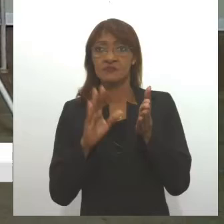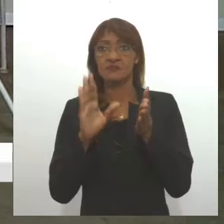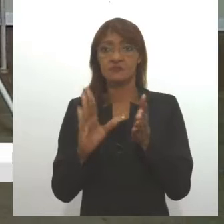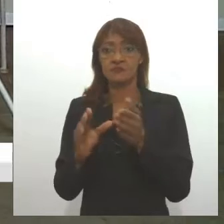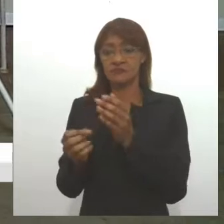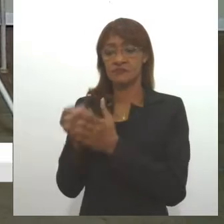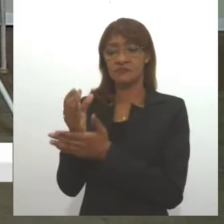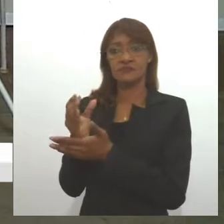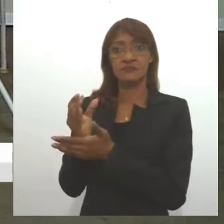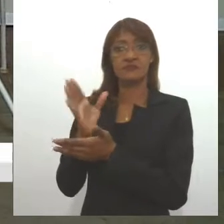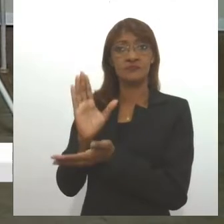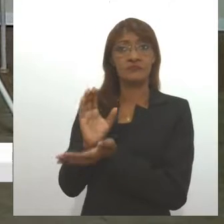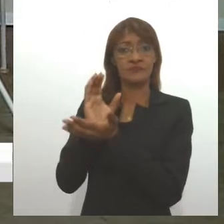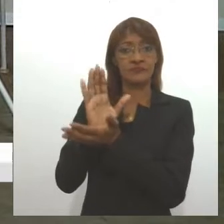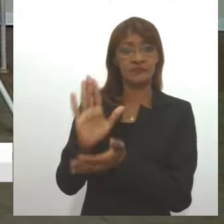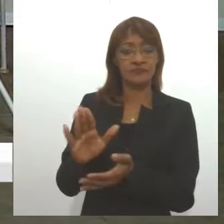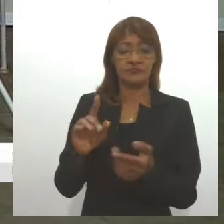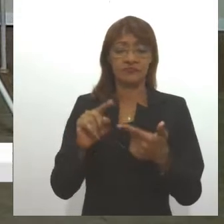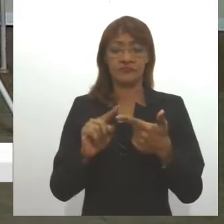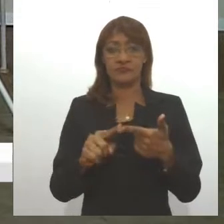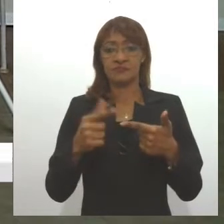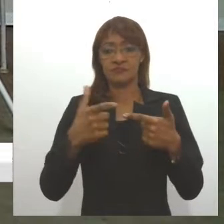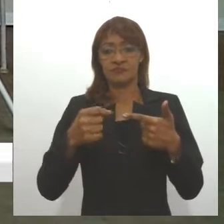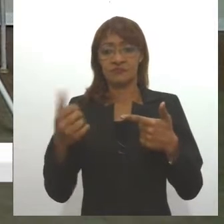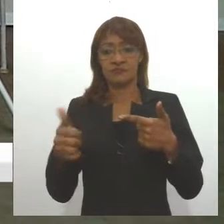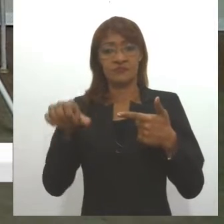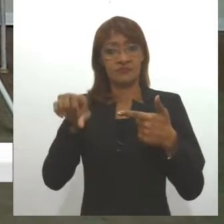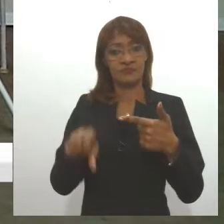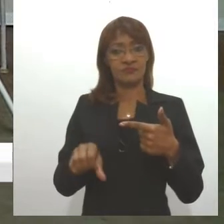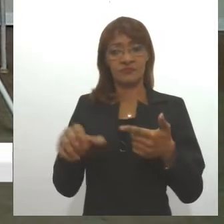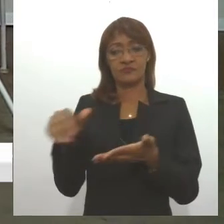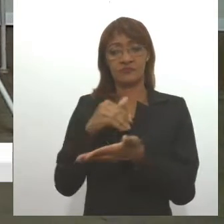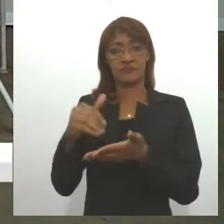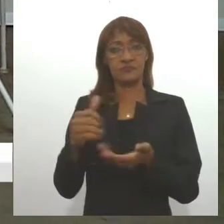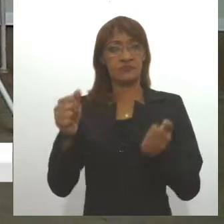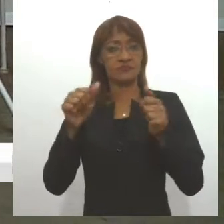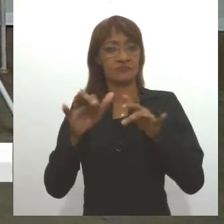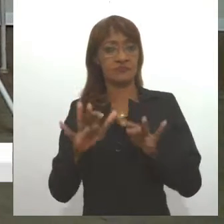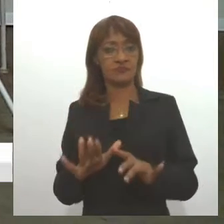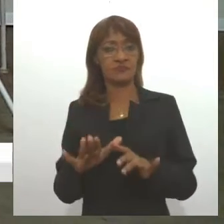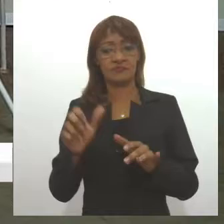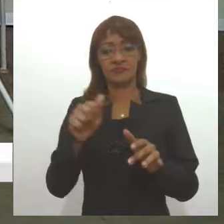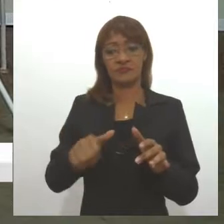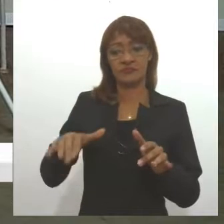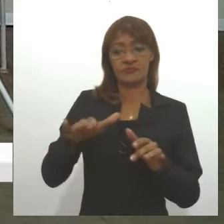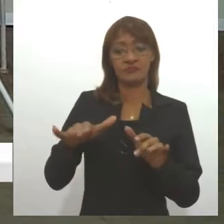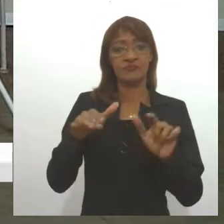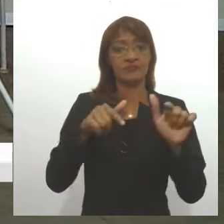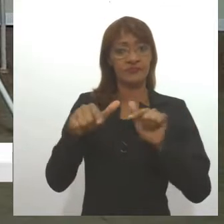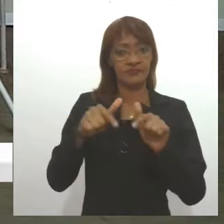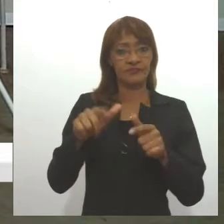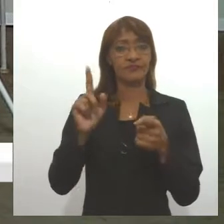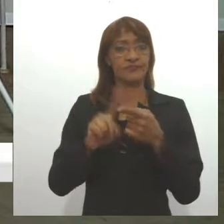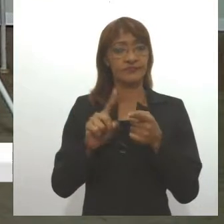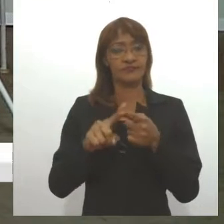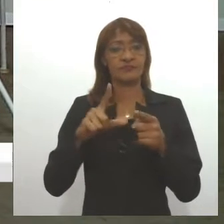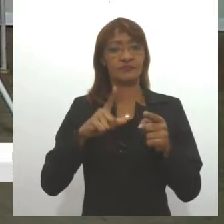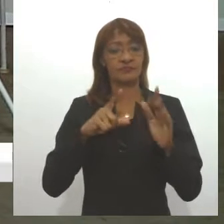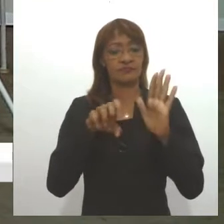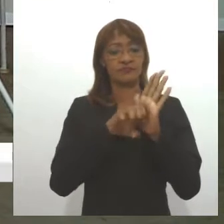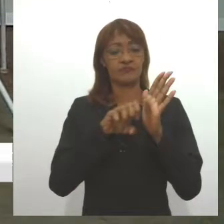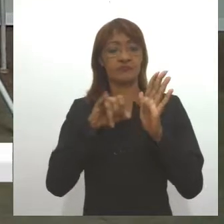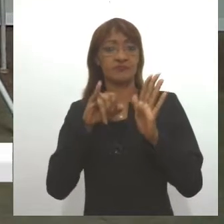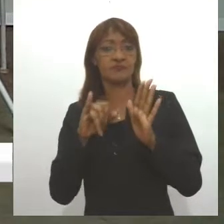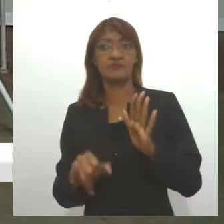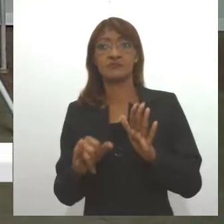em 2019, a Secretaria de Estado da Inclusão, Assistência Social e do Trabalho realizou o edital para chamamento